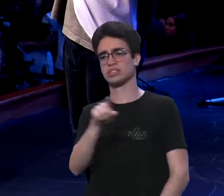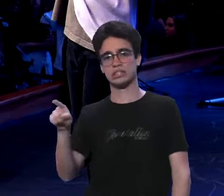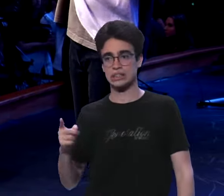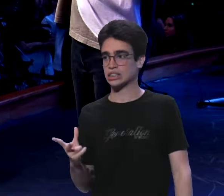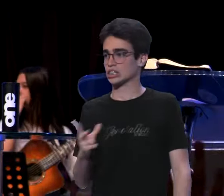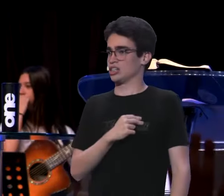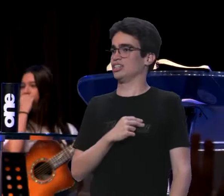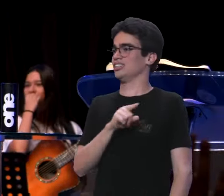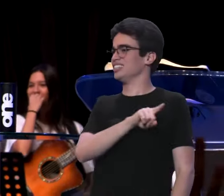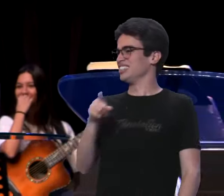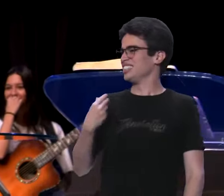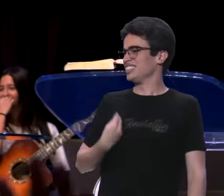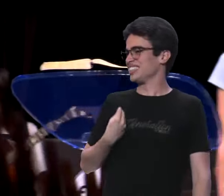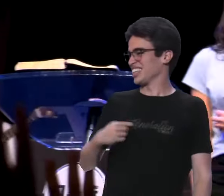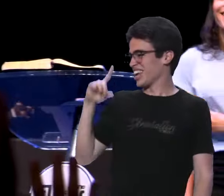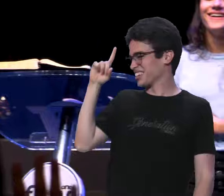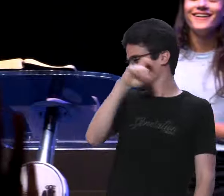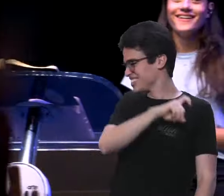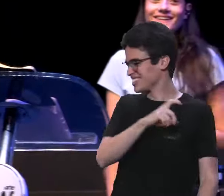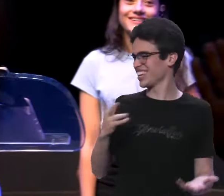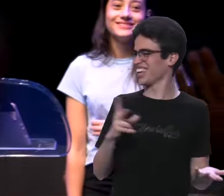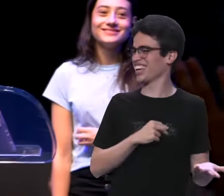Rapaz, a vida de vocês está difícil, hein?